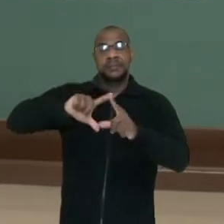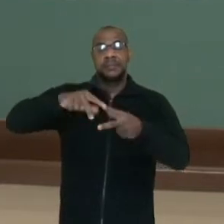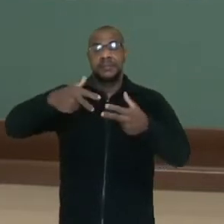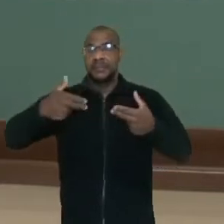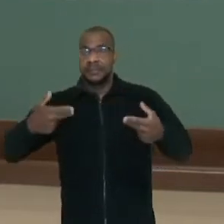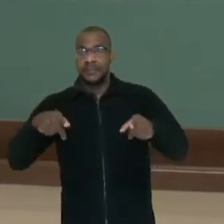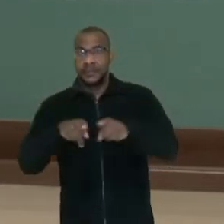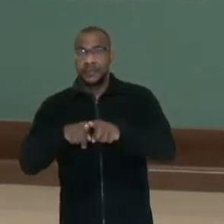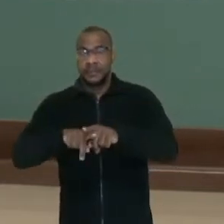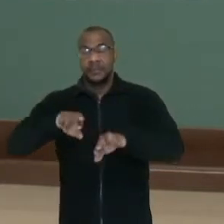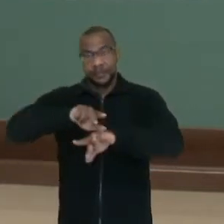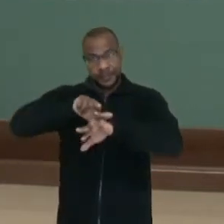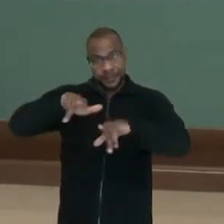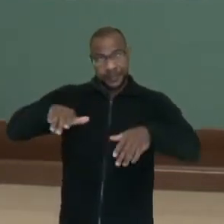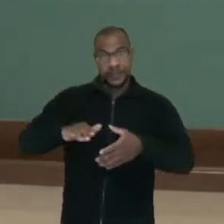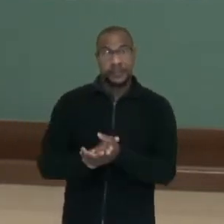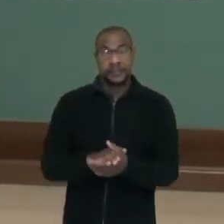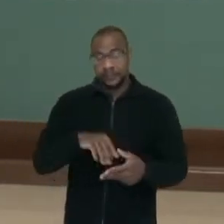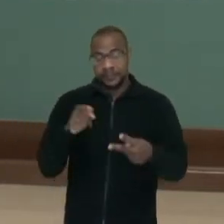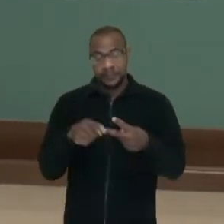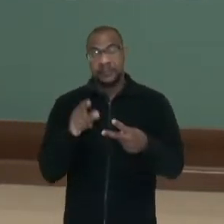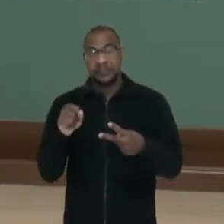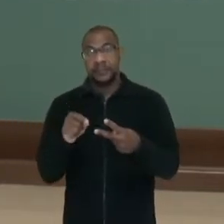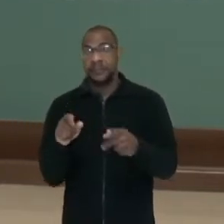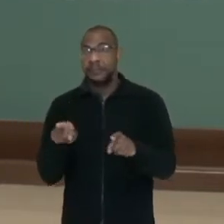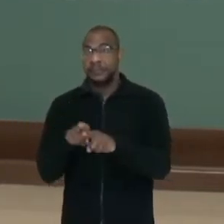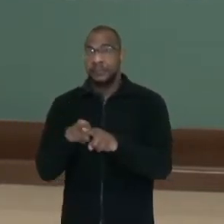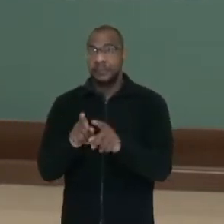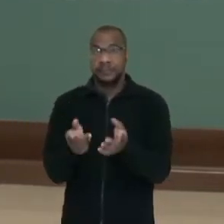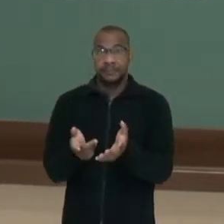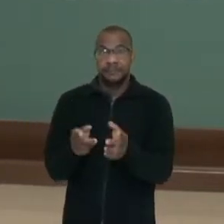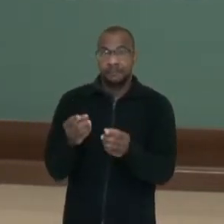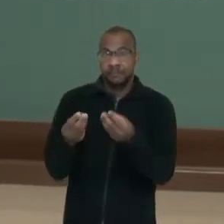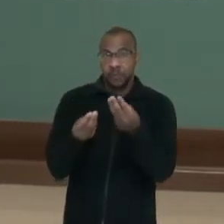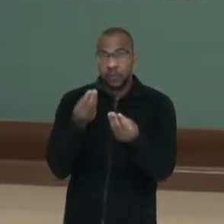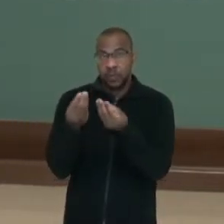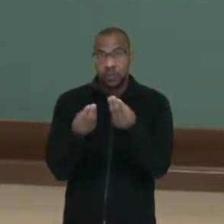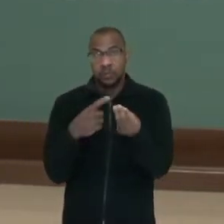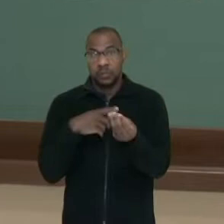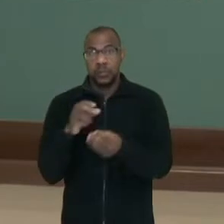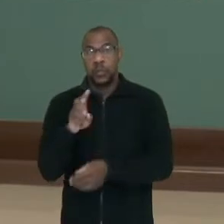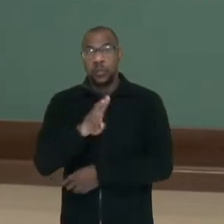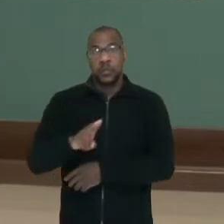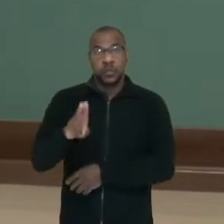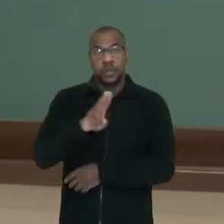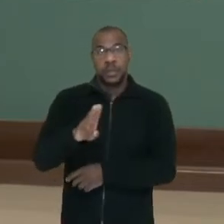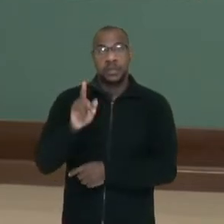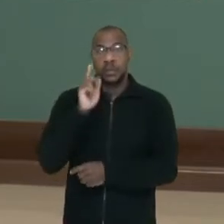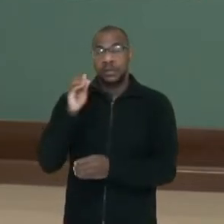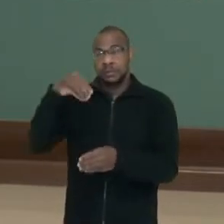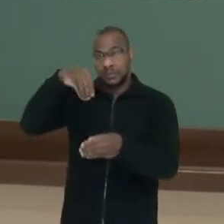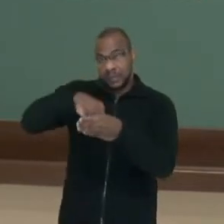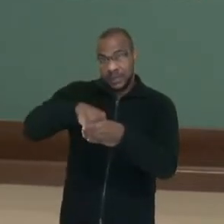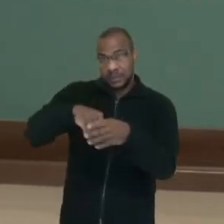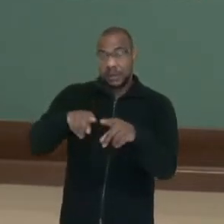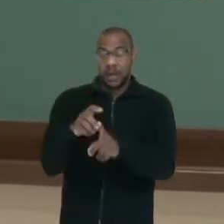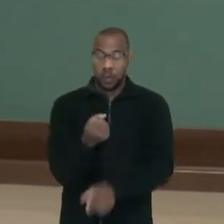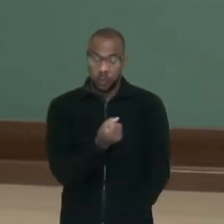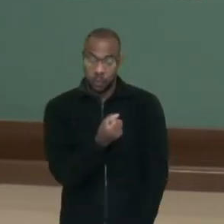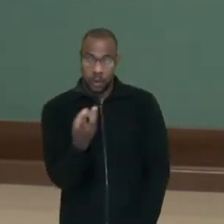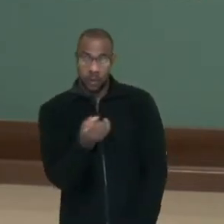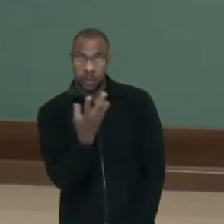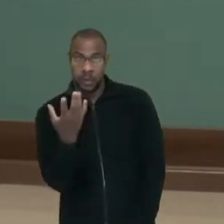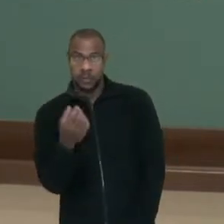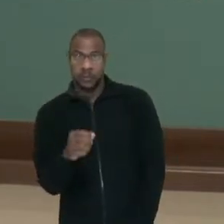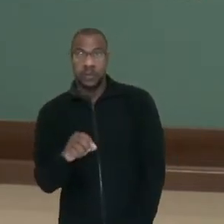polígonos regulares, tá? E relacionar a medida de um ângulo central dos ângulos internos com a quantidade de